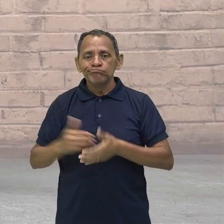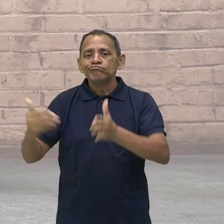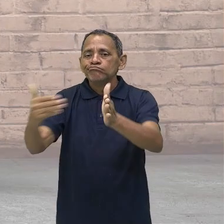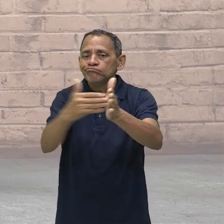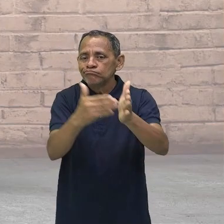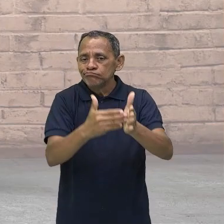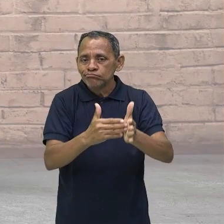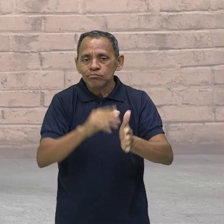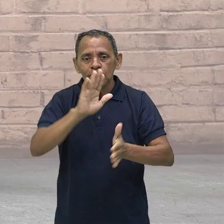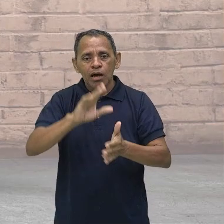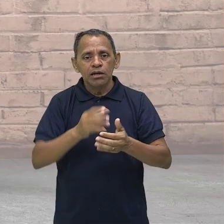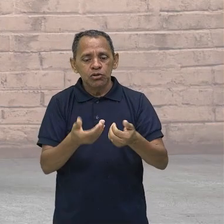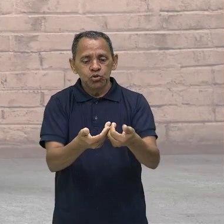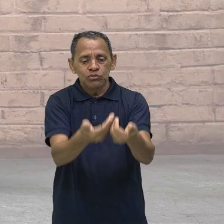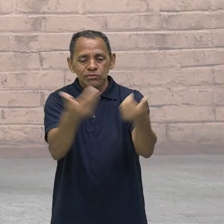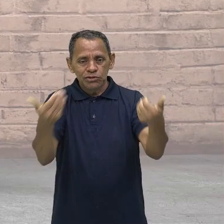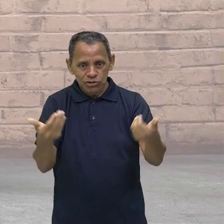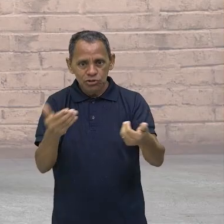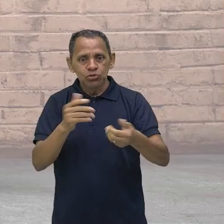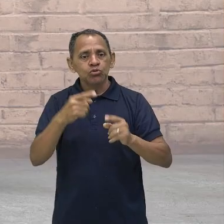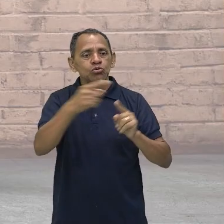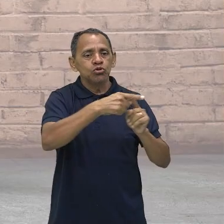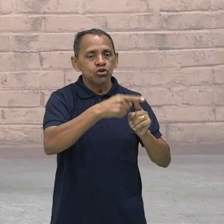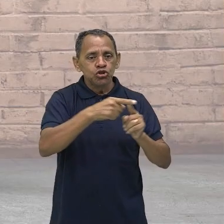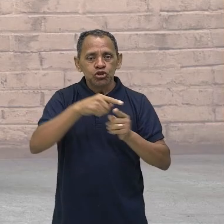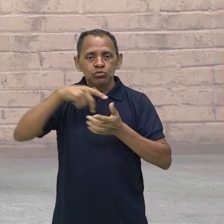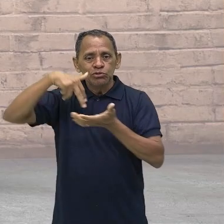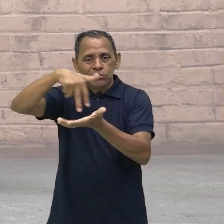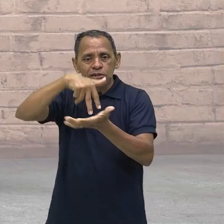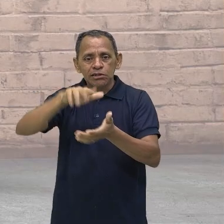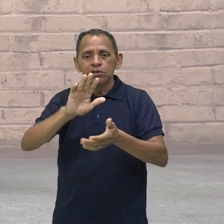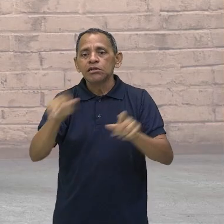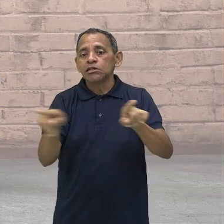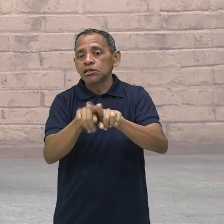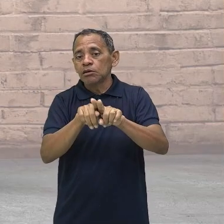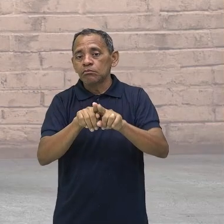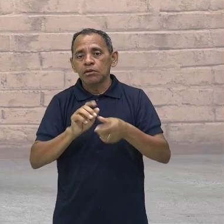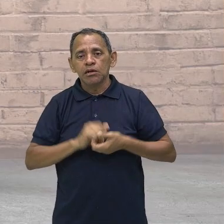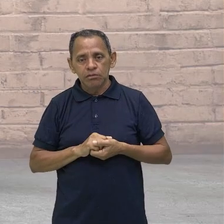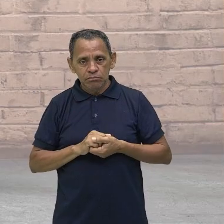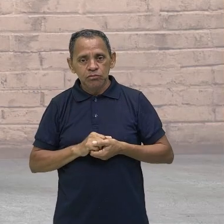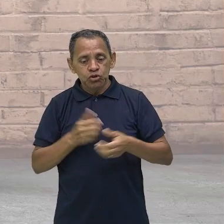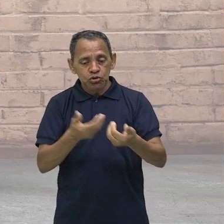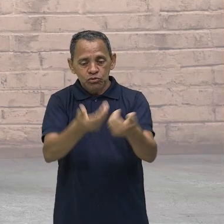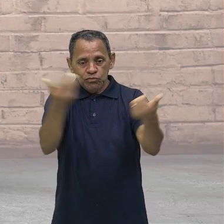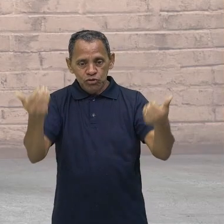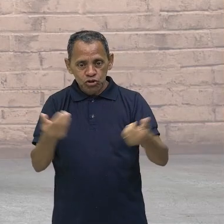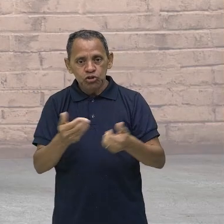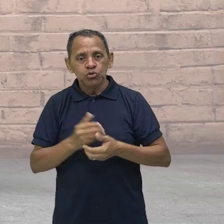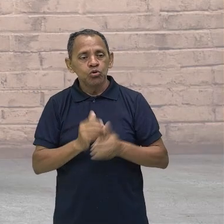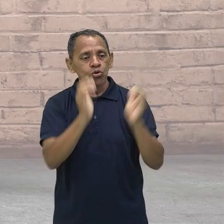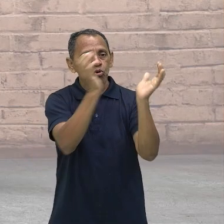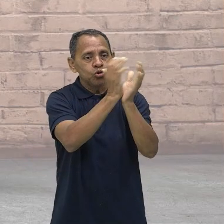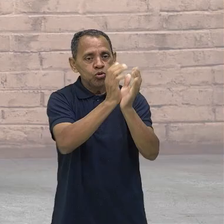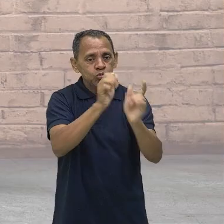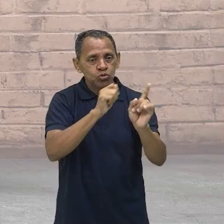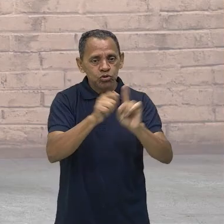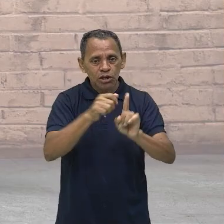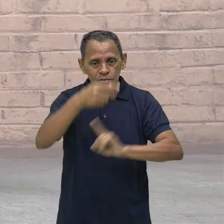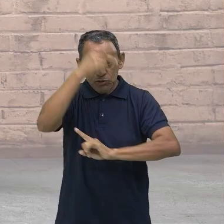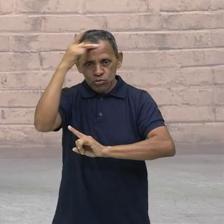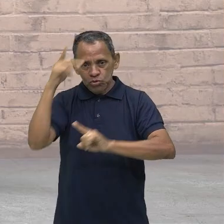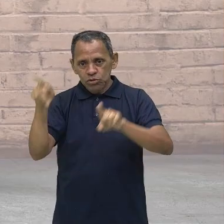a questão dos gêneros e estilos de dança. Ele também dividiu classes sociais, pessoas e,